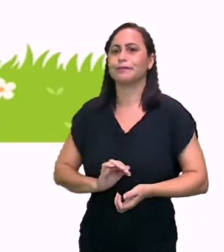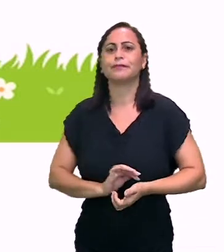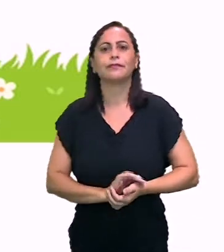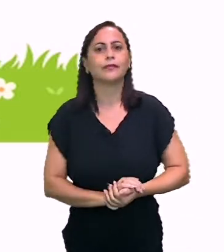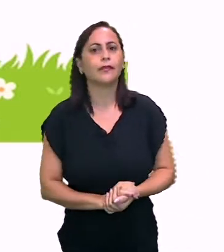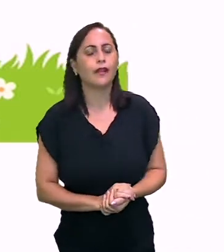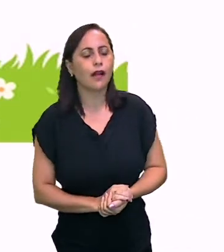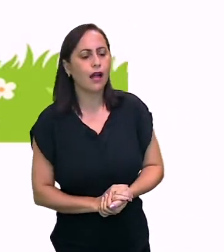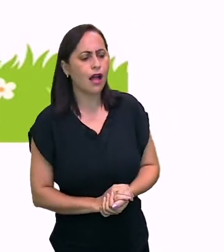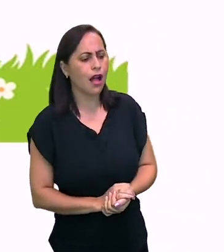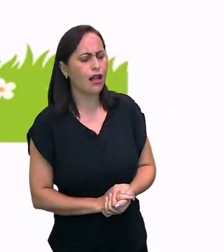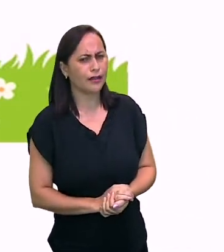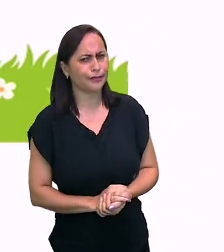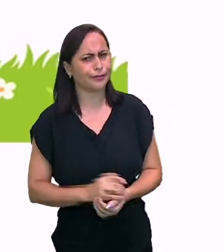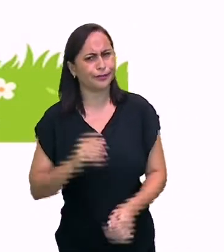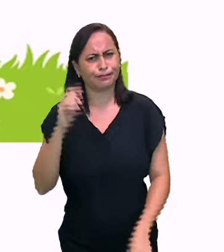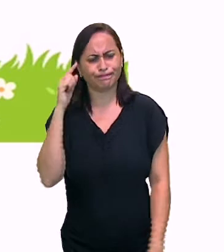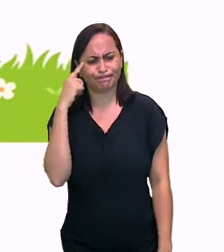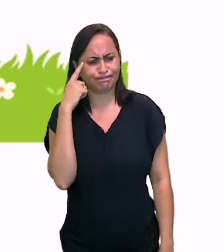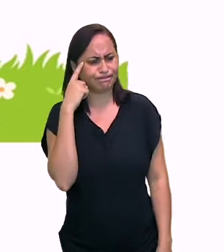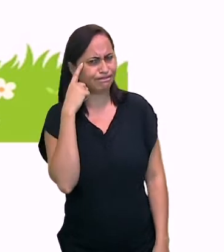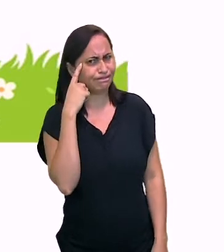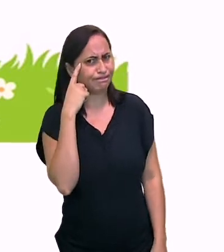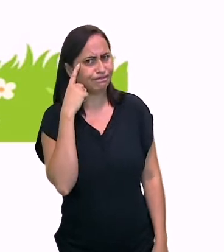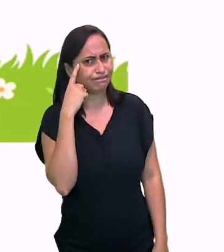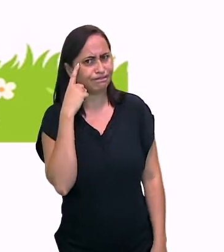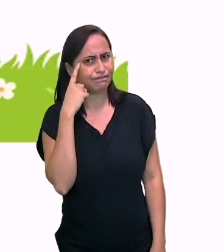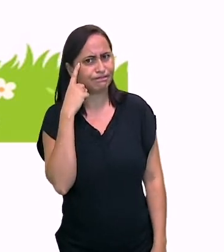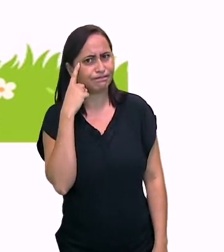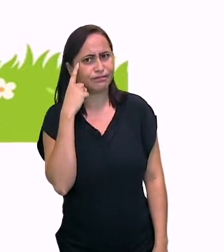Maurício. E o Pedro pensa: